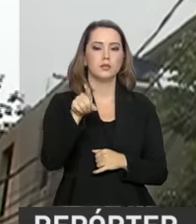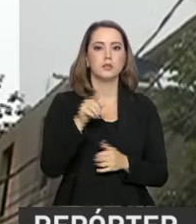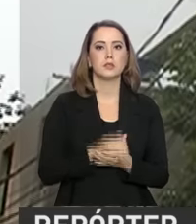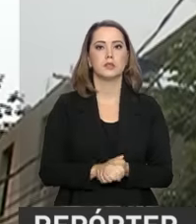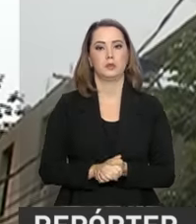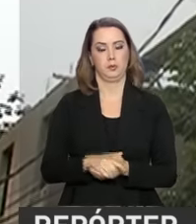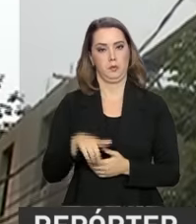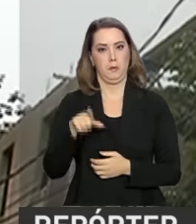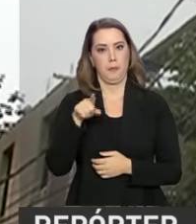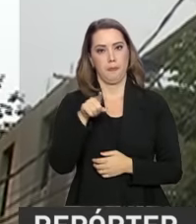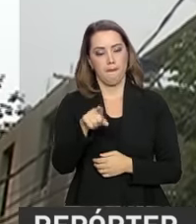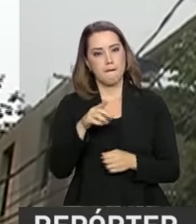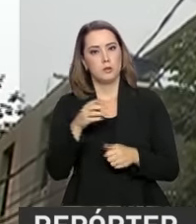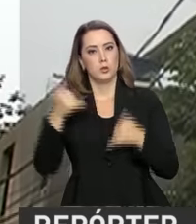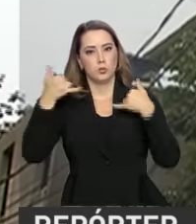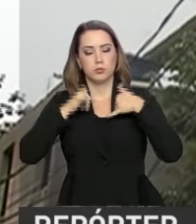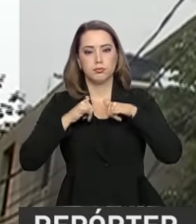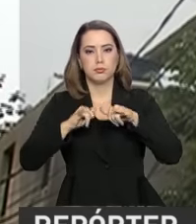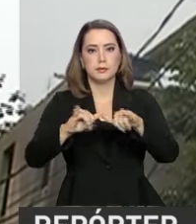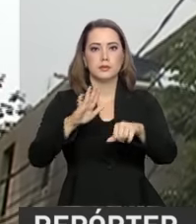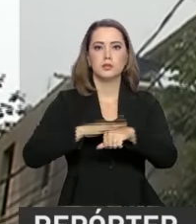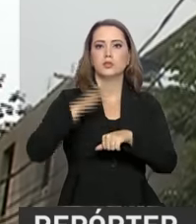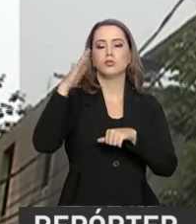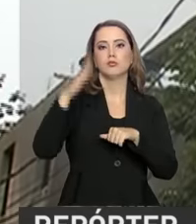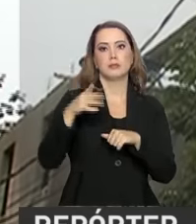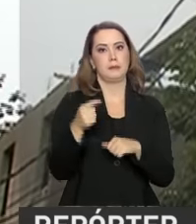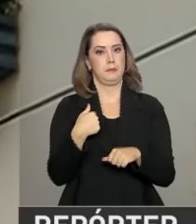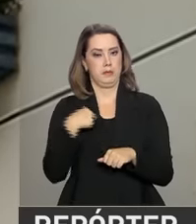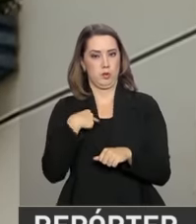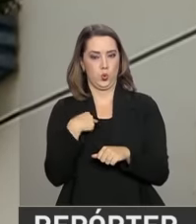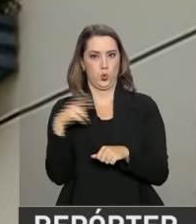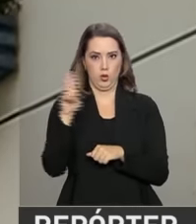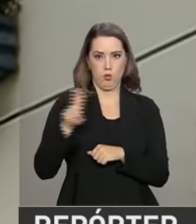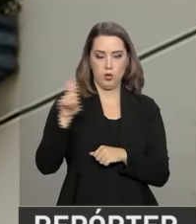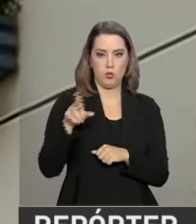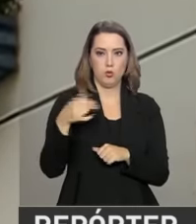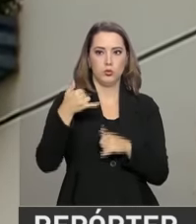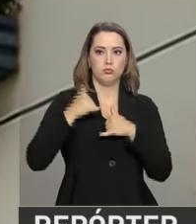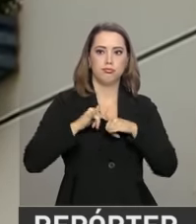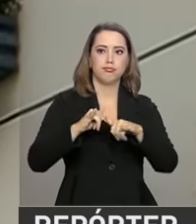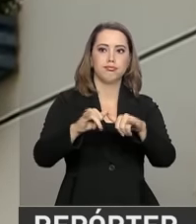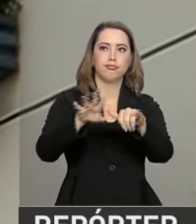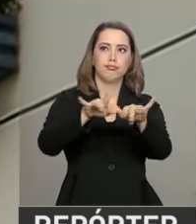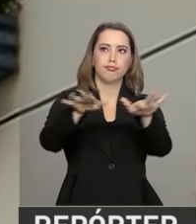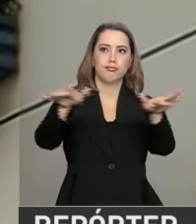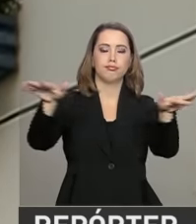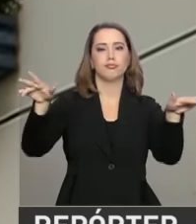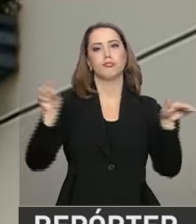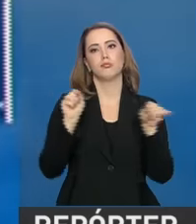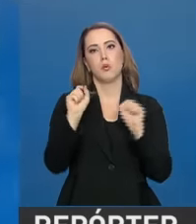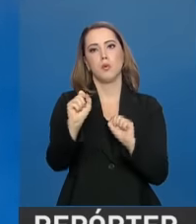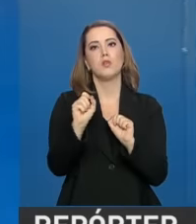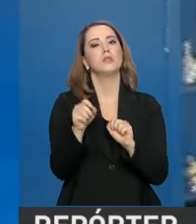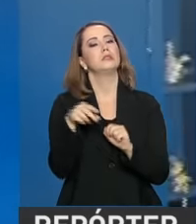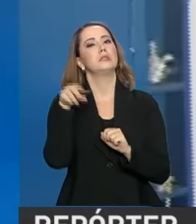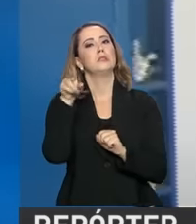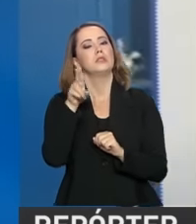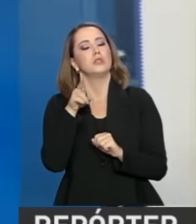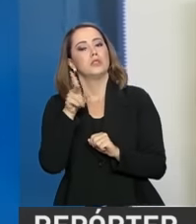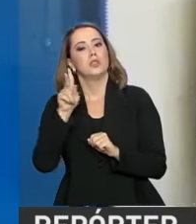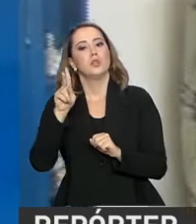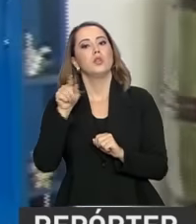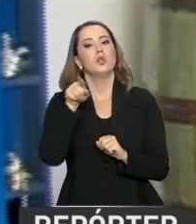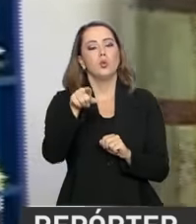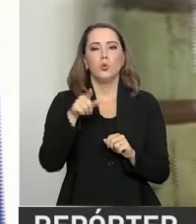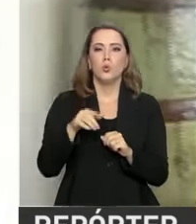quando a energia produzida pelo sol é maior que o consumo O que sobra é jogado na rede elétrica e o hostel fica com bônus